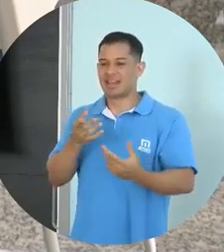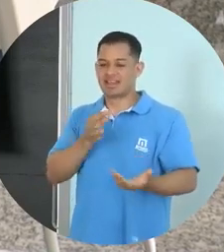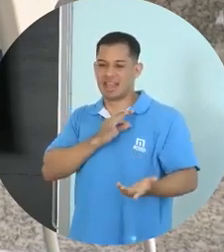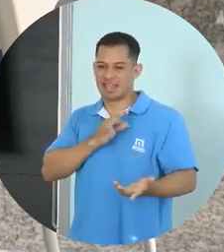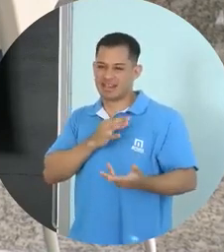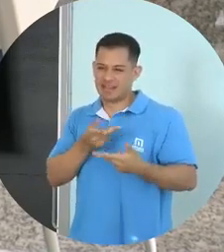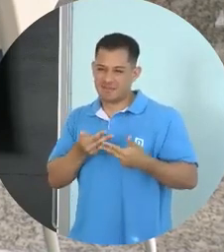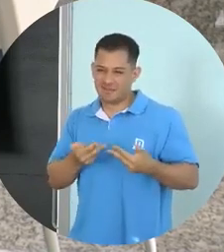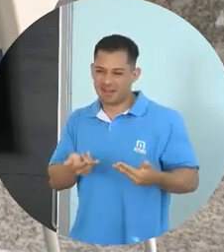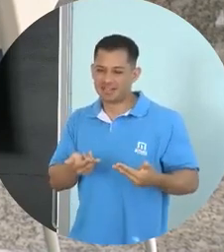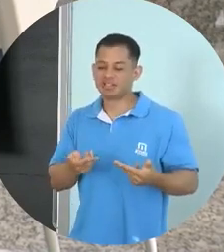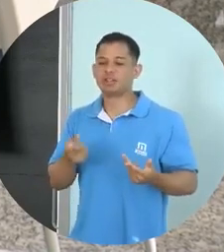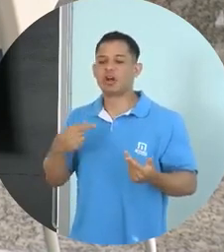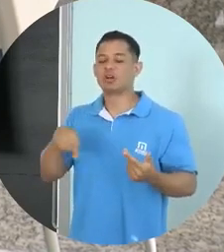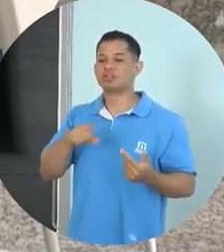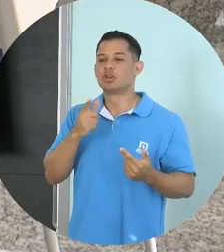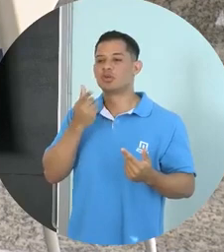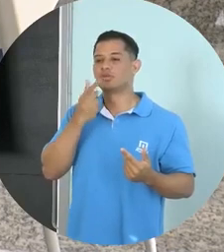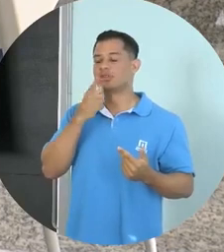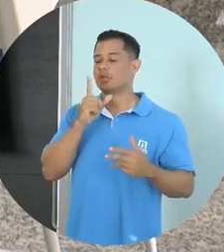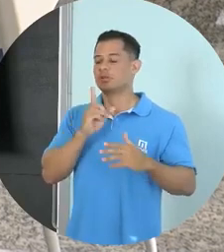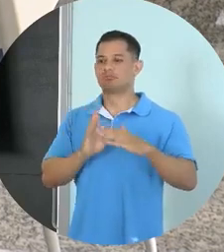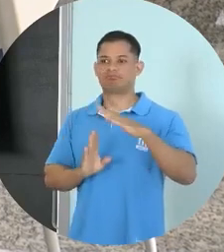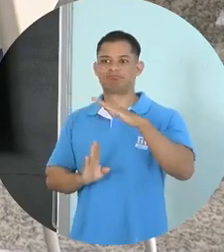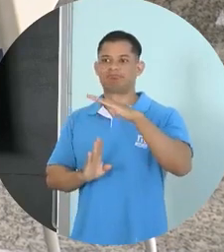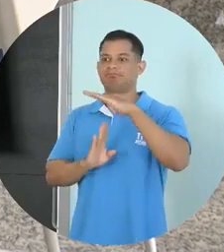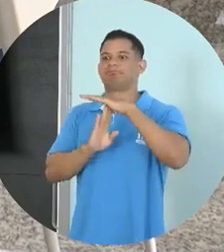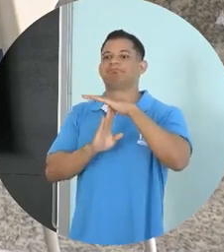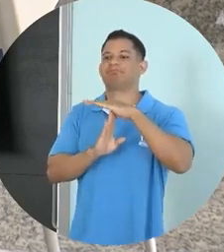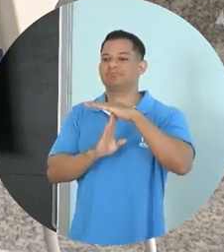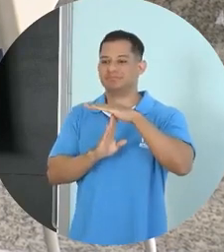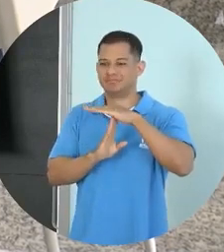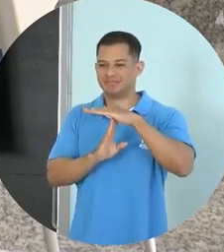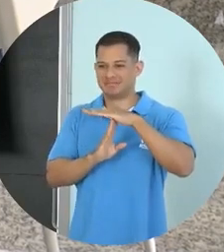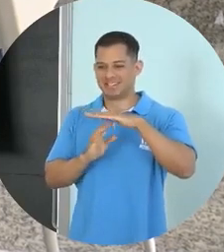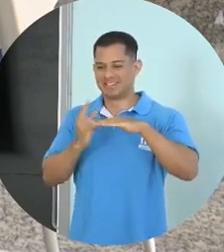nós conseguimos chegar a esses valores de hoje. Não é? Foi uma